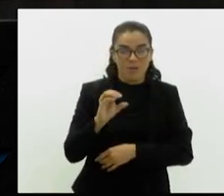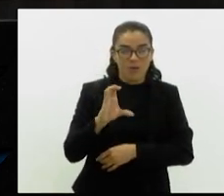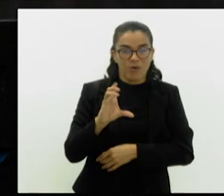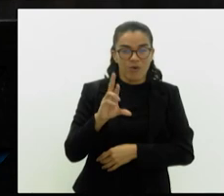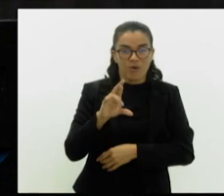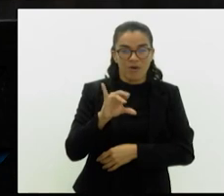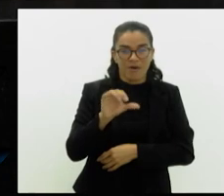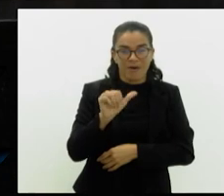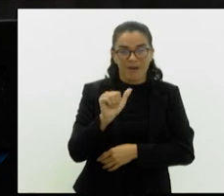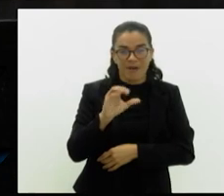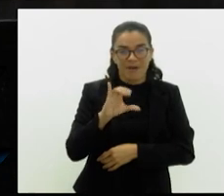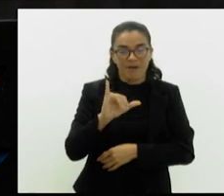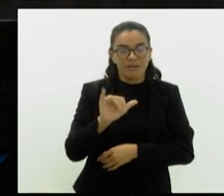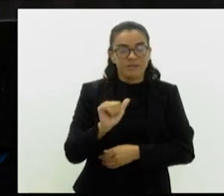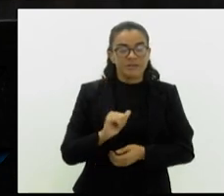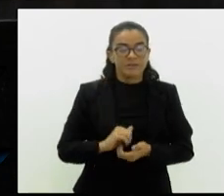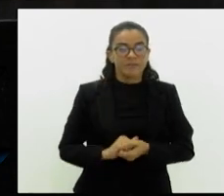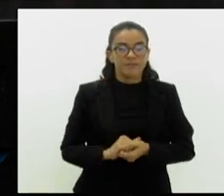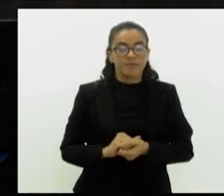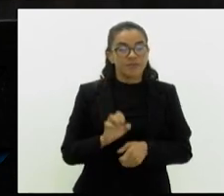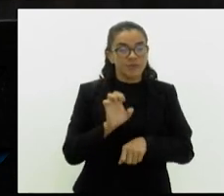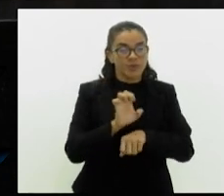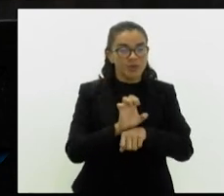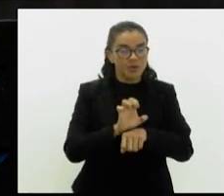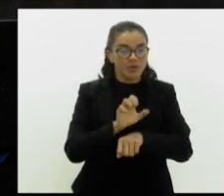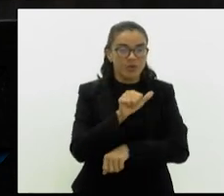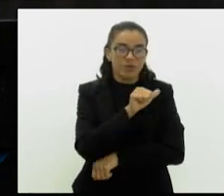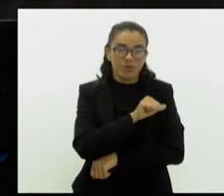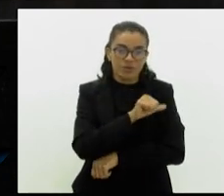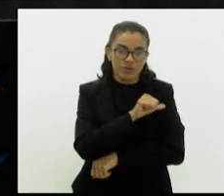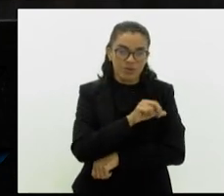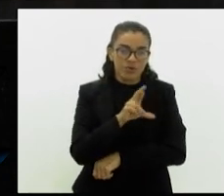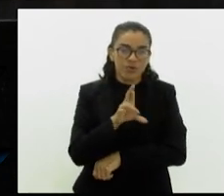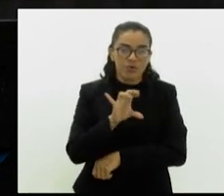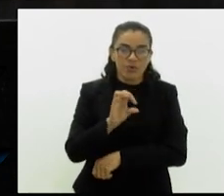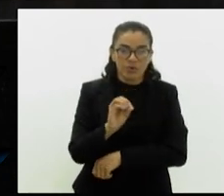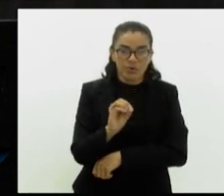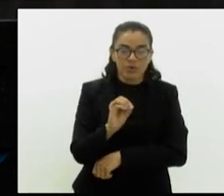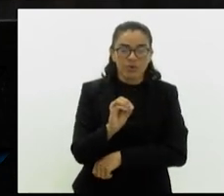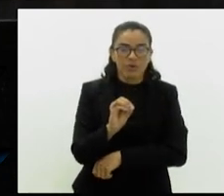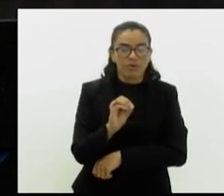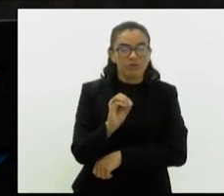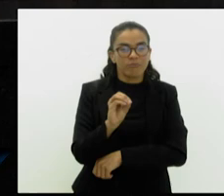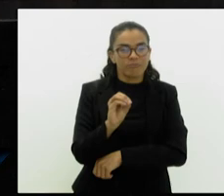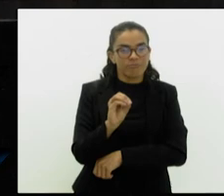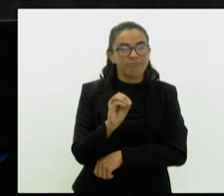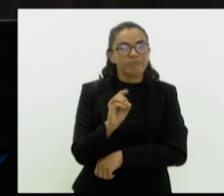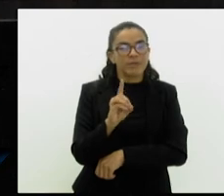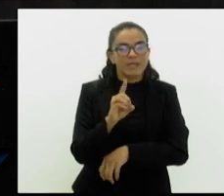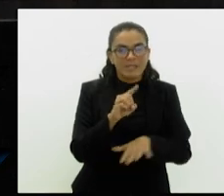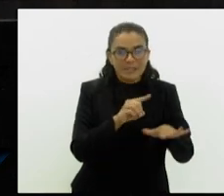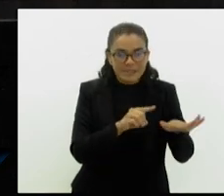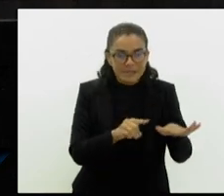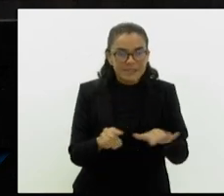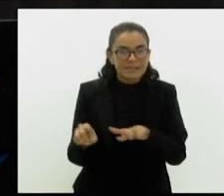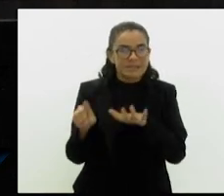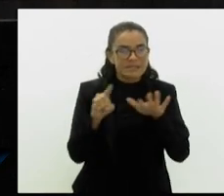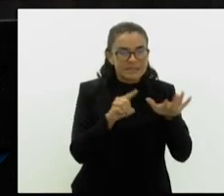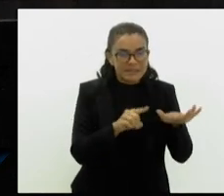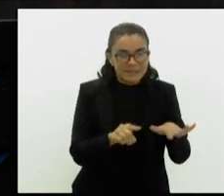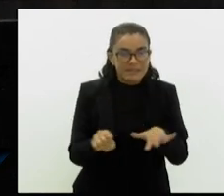democracia e e o estado do Rio de Janeiro entra semana faz